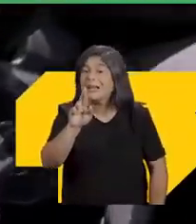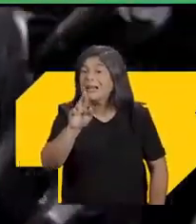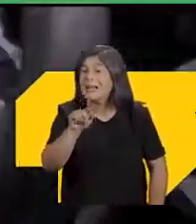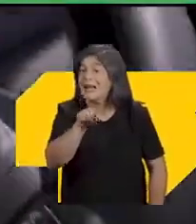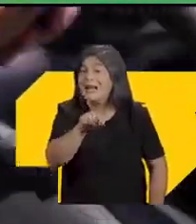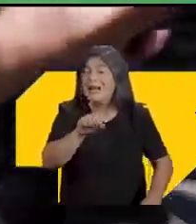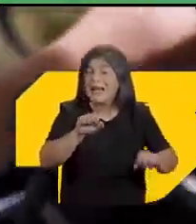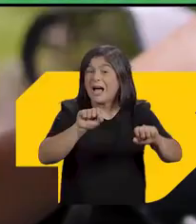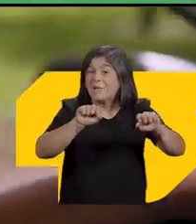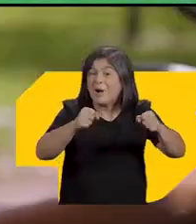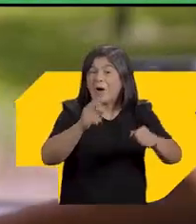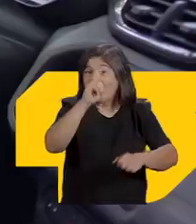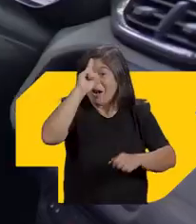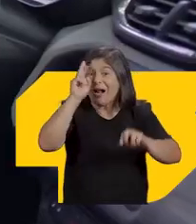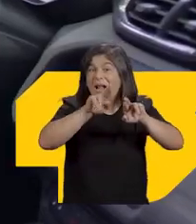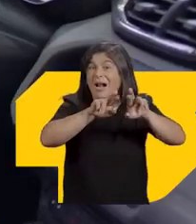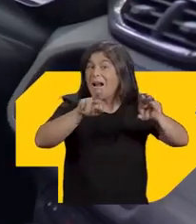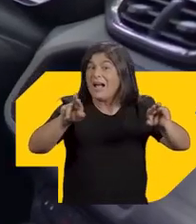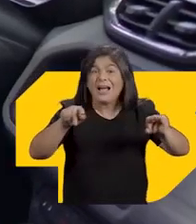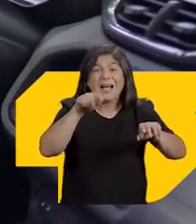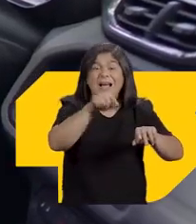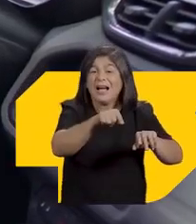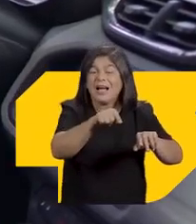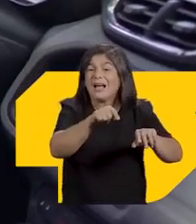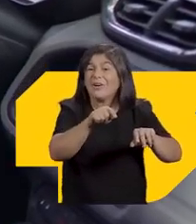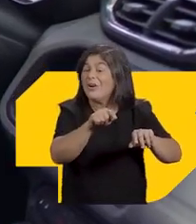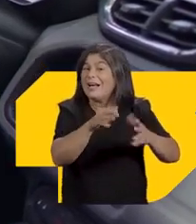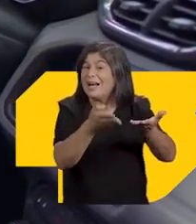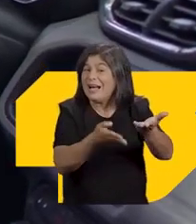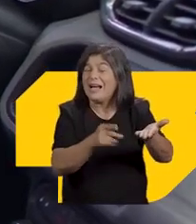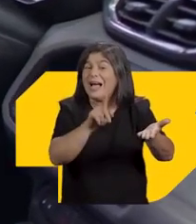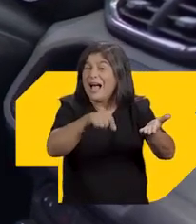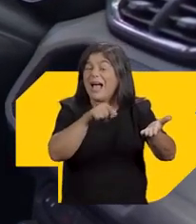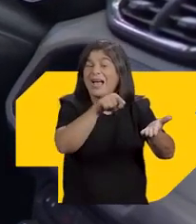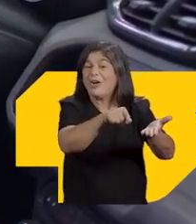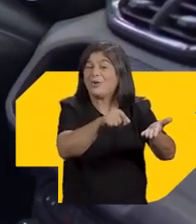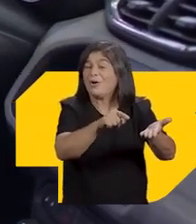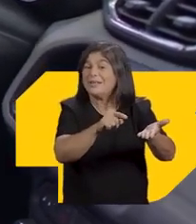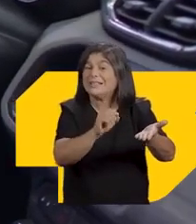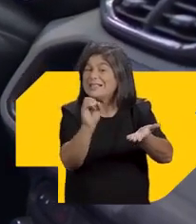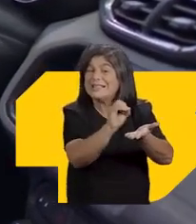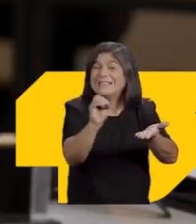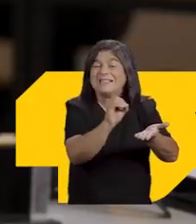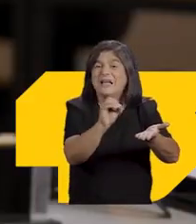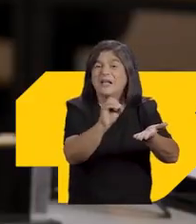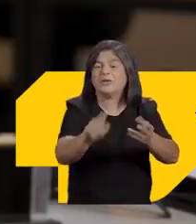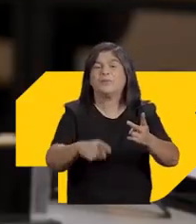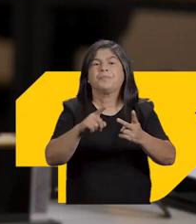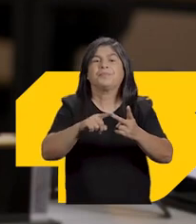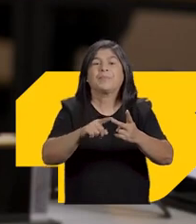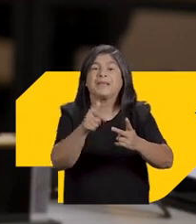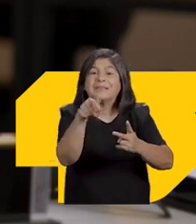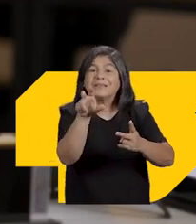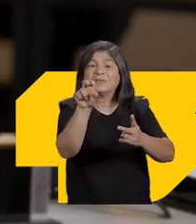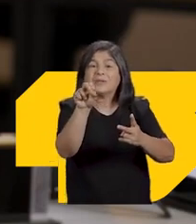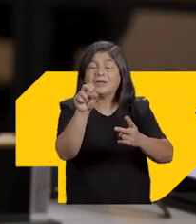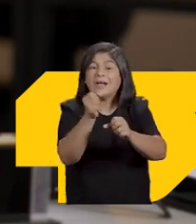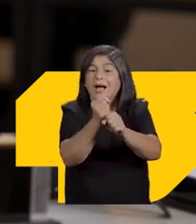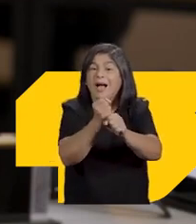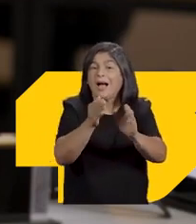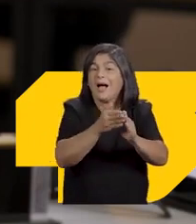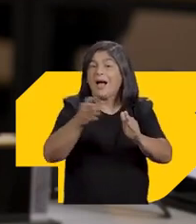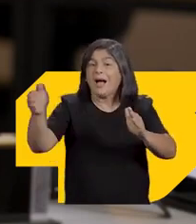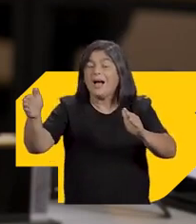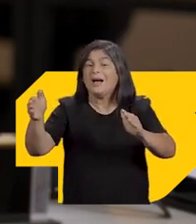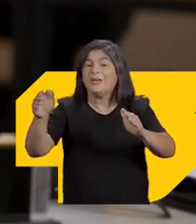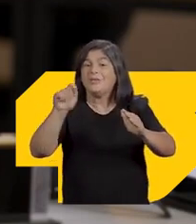para motoristas de aplicativos. Se garantiu, viu? Finalmente um candidato que pensa na gente, que é motorista de aplicativo. Pedro isentar o pagamento de quem fatura